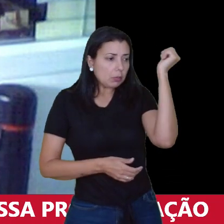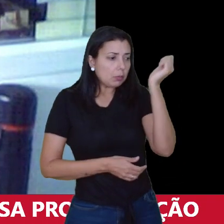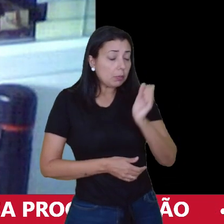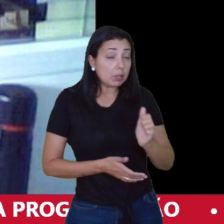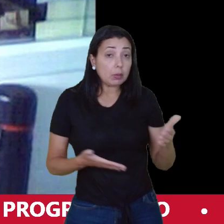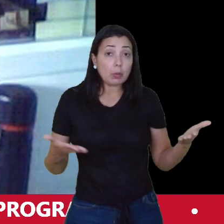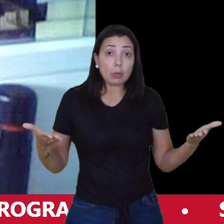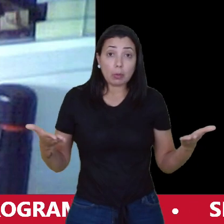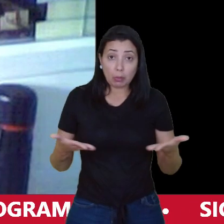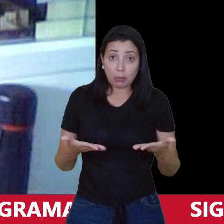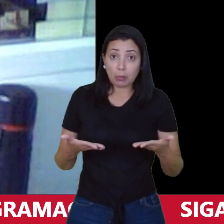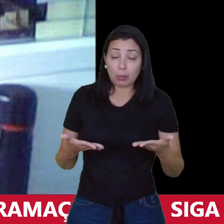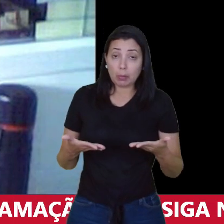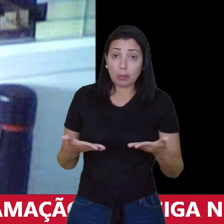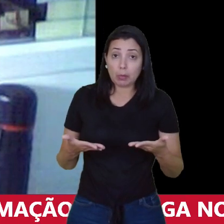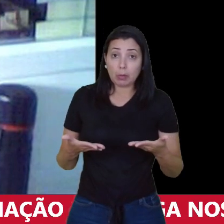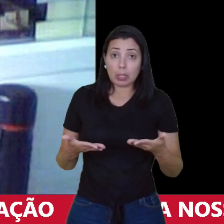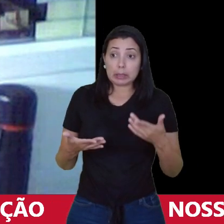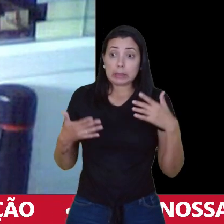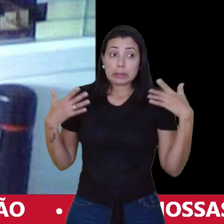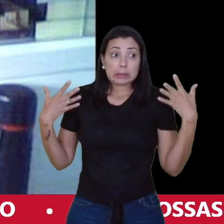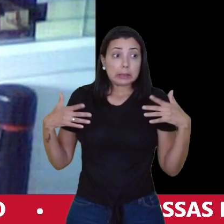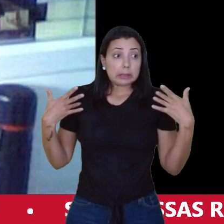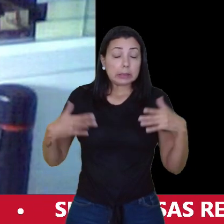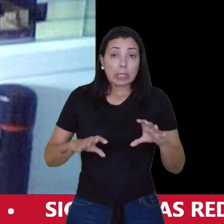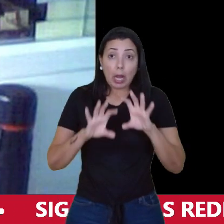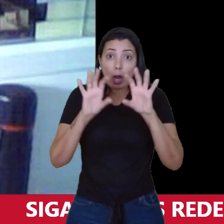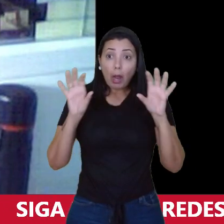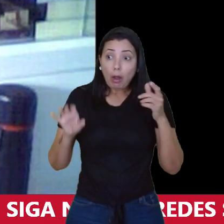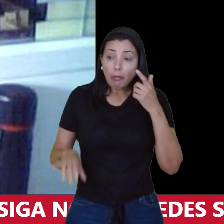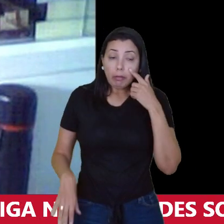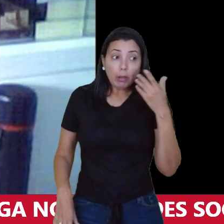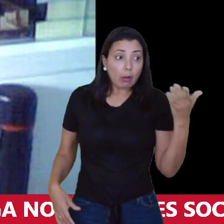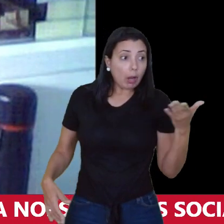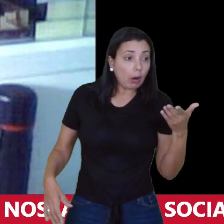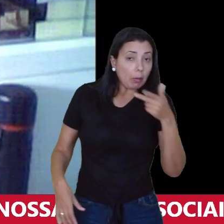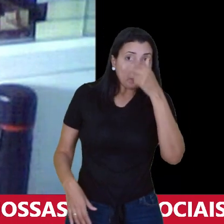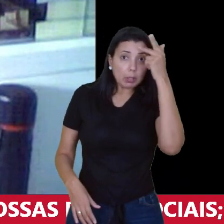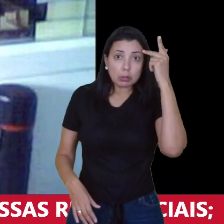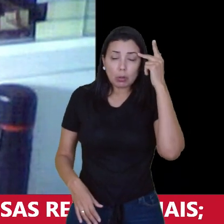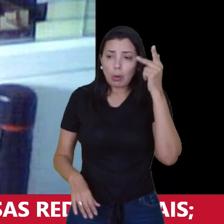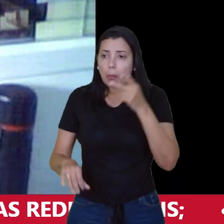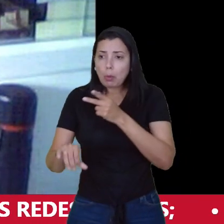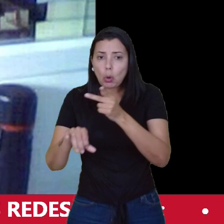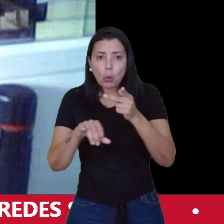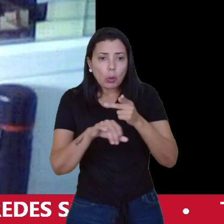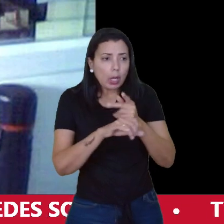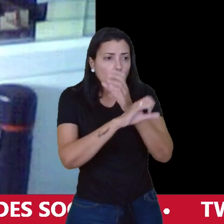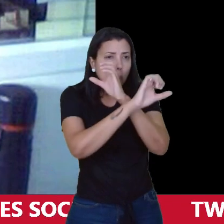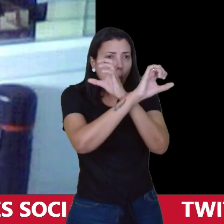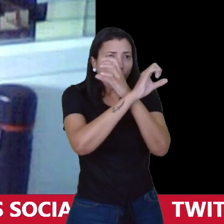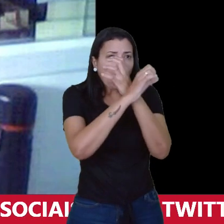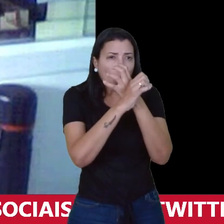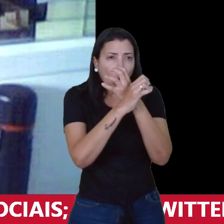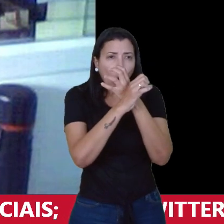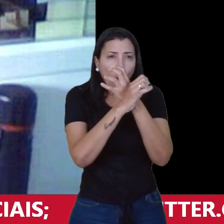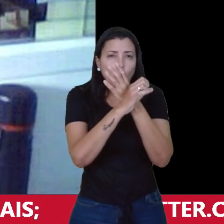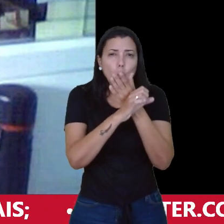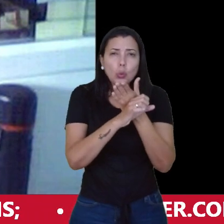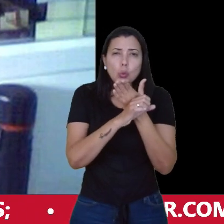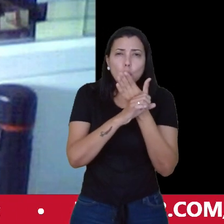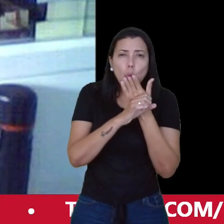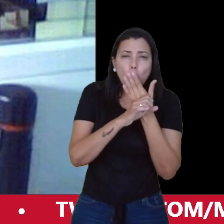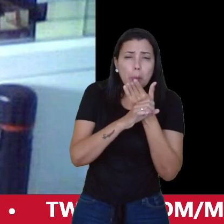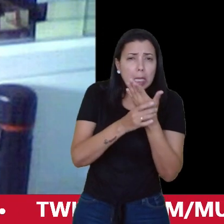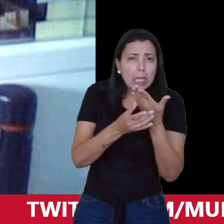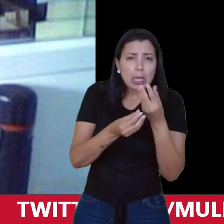momento. As cenas chocantes que nós temos visto das pessoas buscando ossos, carcaças de animais para